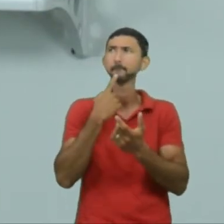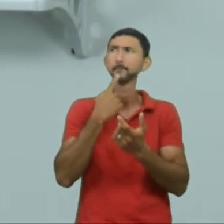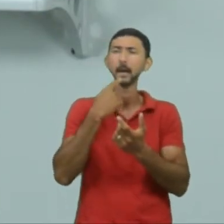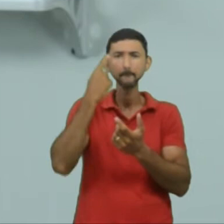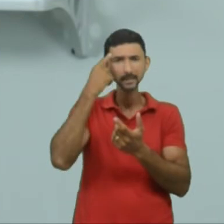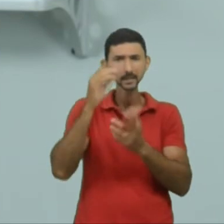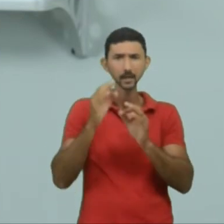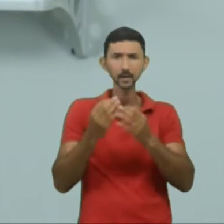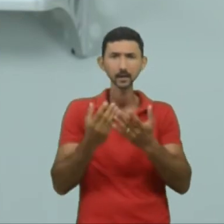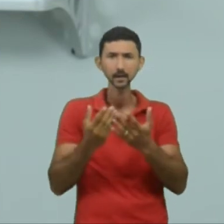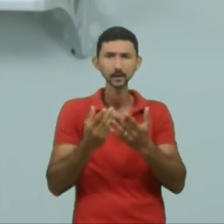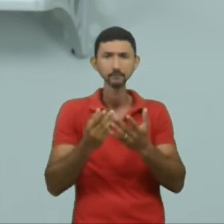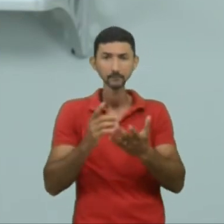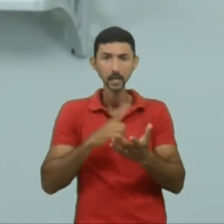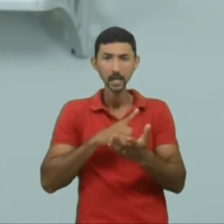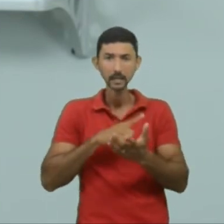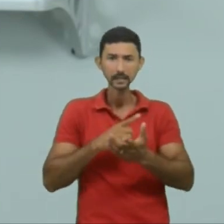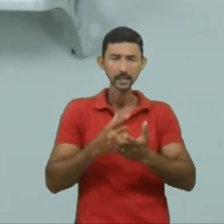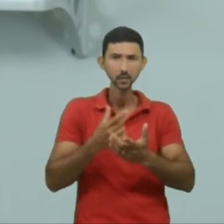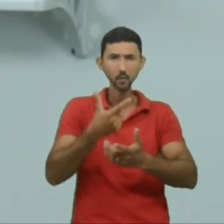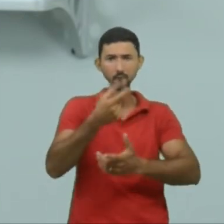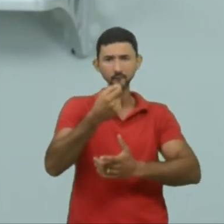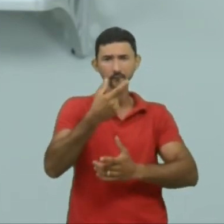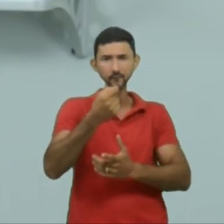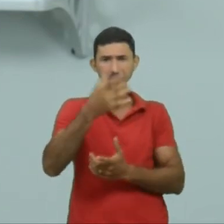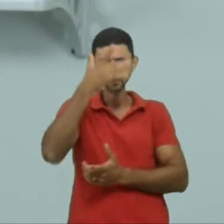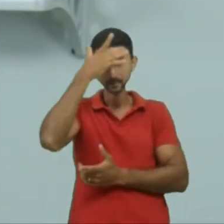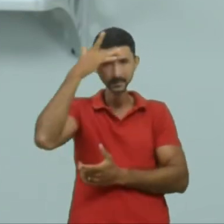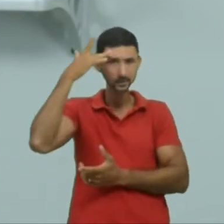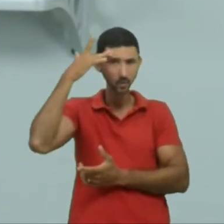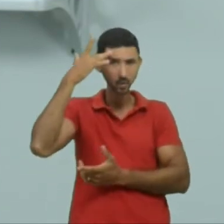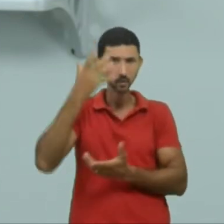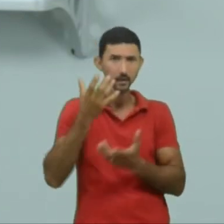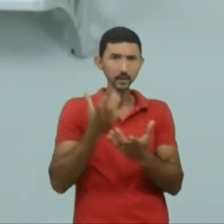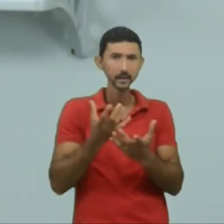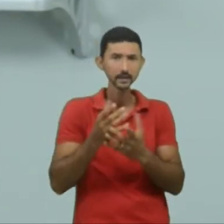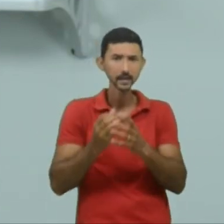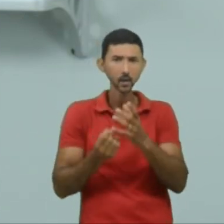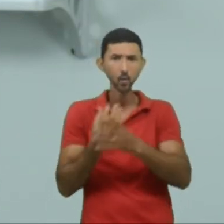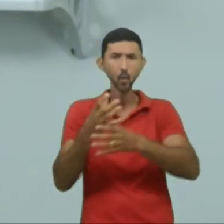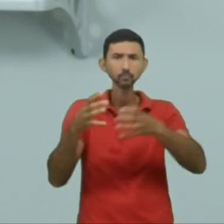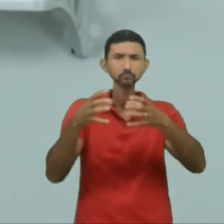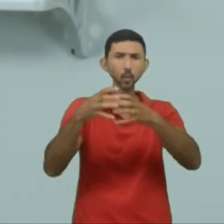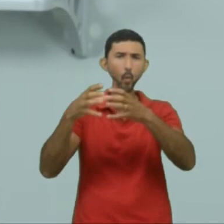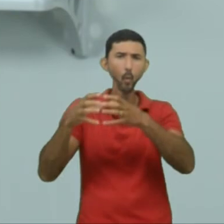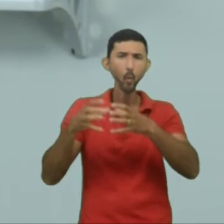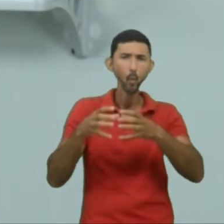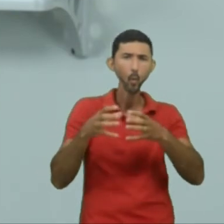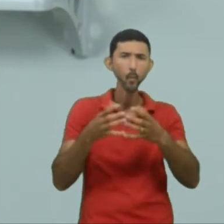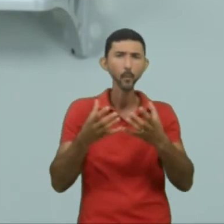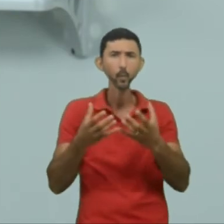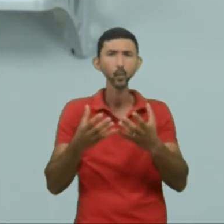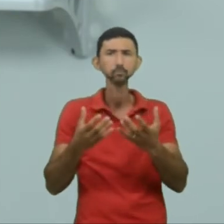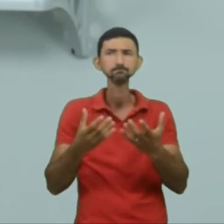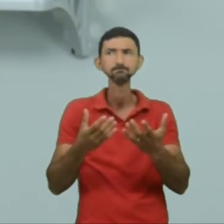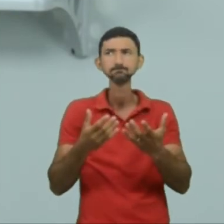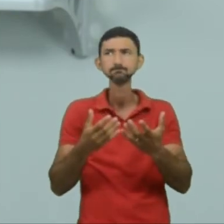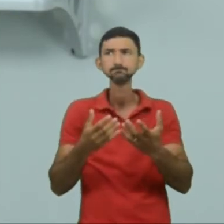poxa, então se eu tenho 20 pessoas, eu quero formar grupos